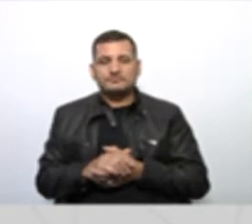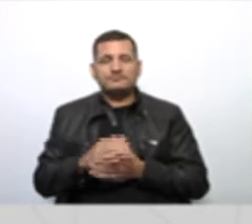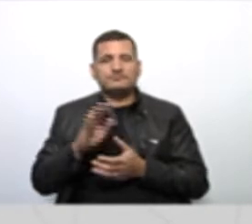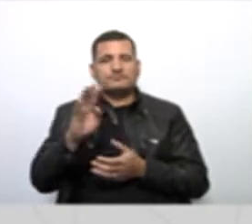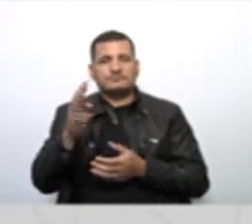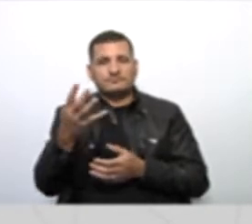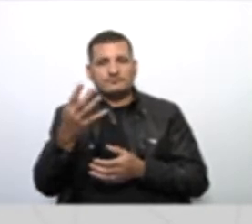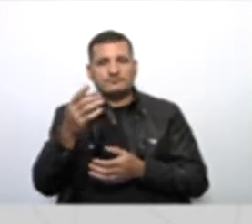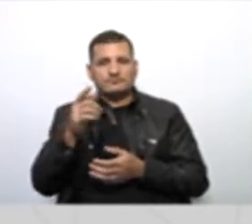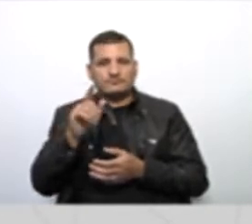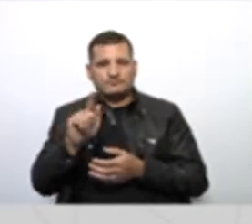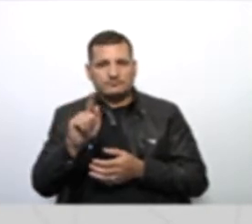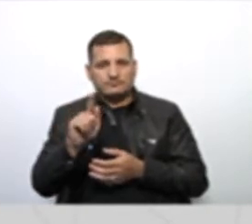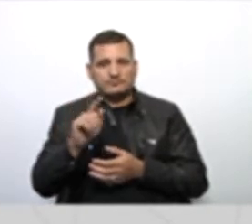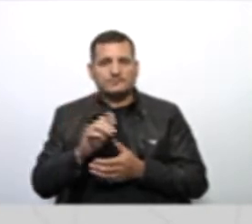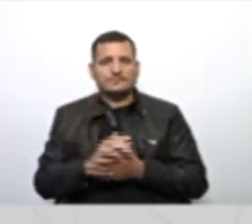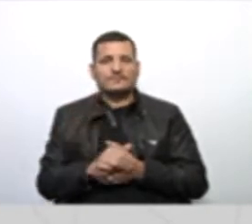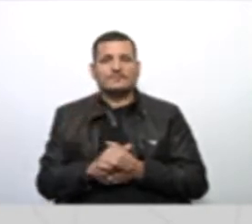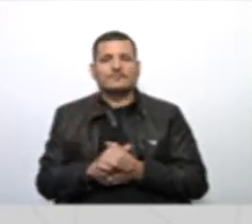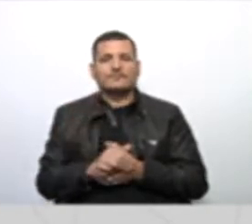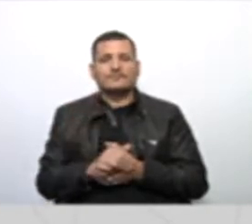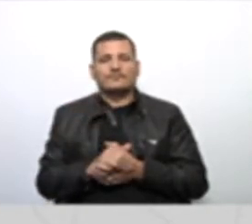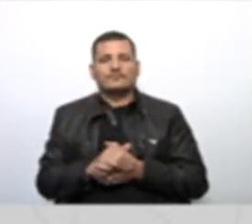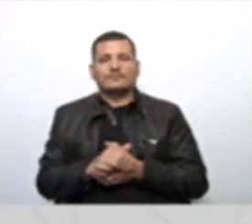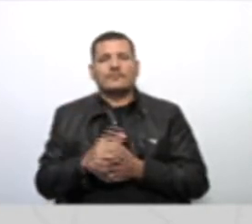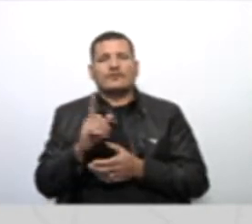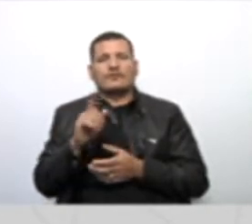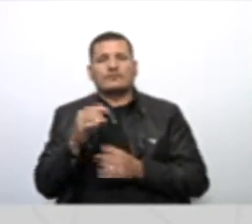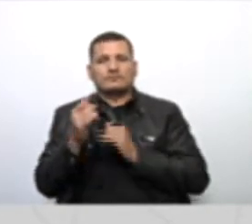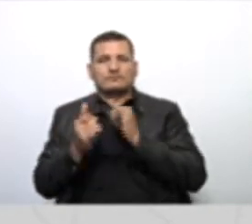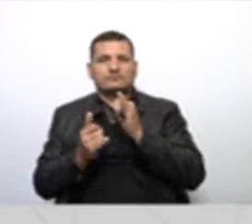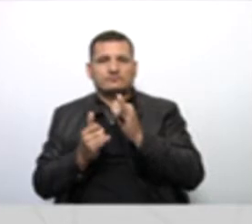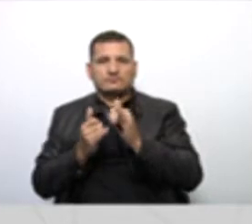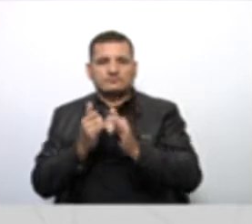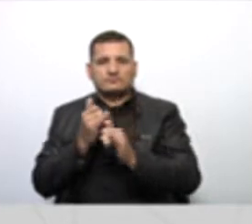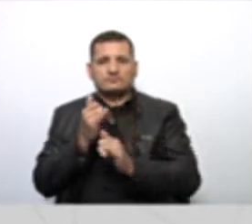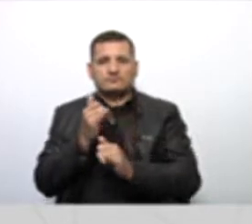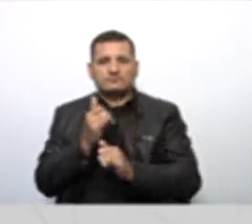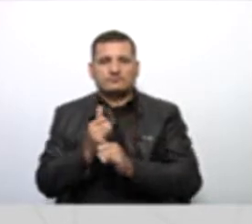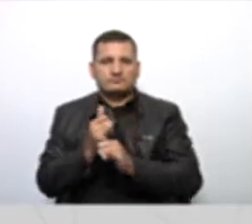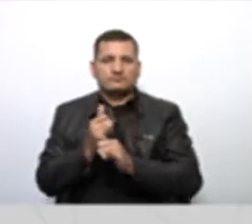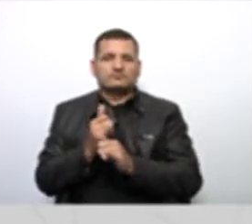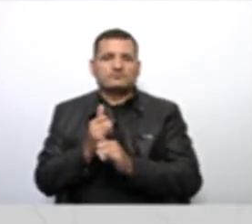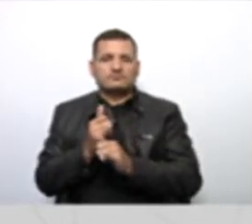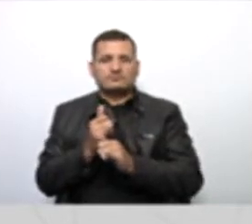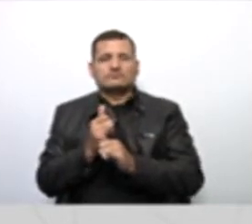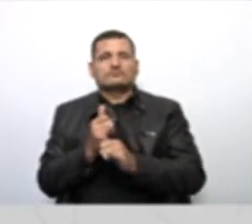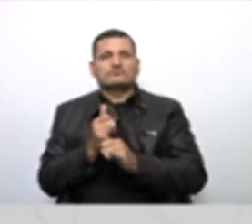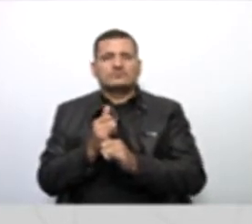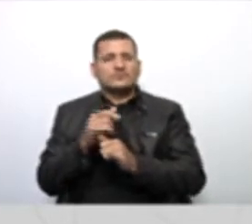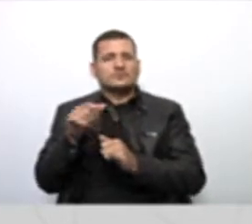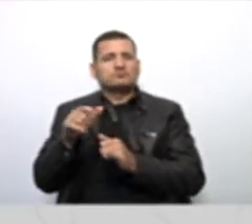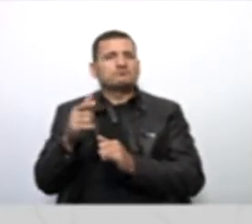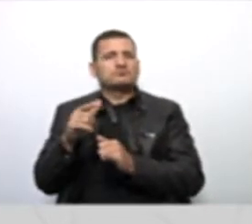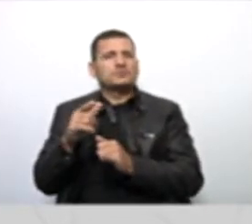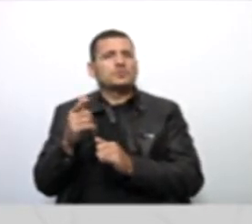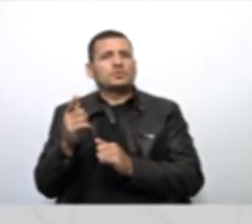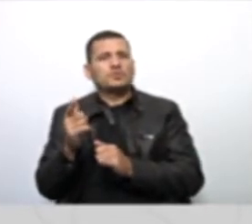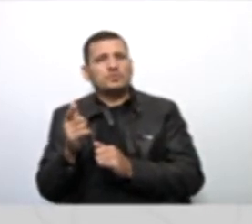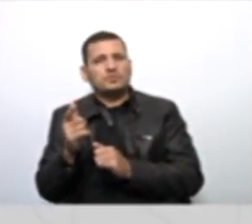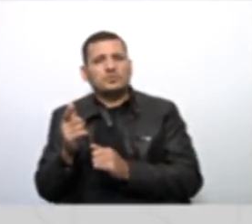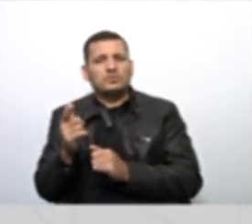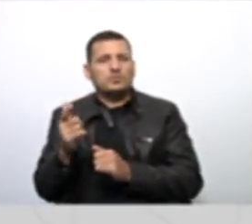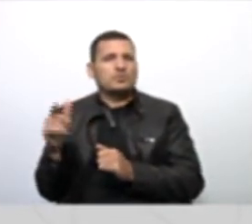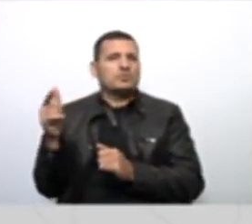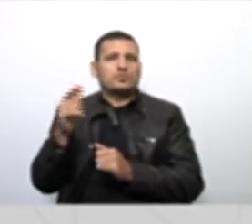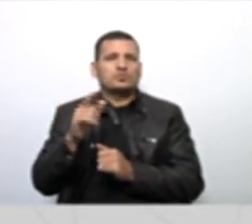4G. Já a 4G é essencialmente para a internet. Ou seja, ele não saiu para outras finalidades, porque as finalidades